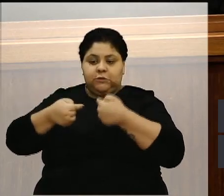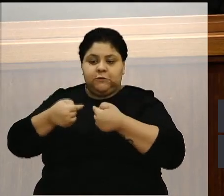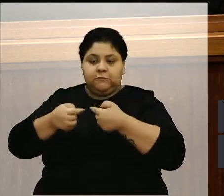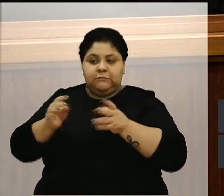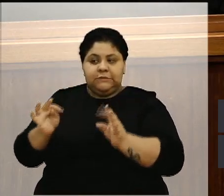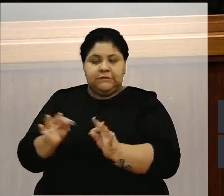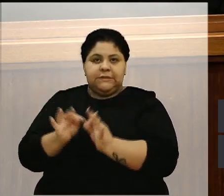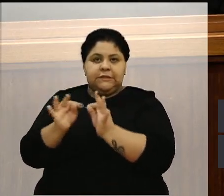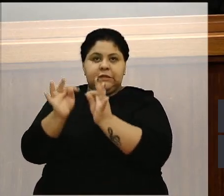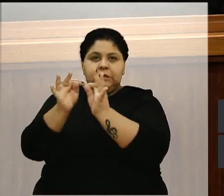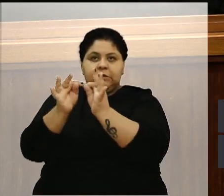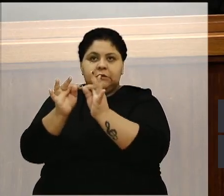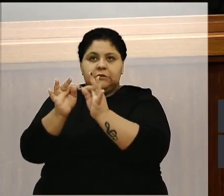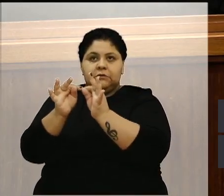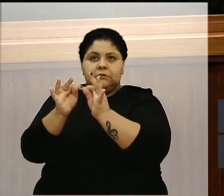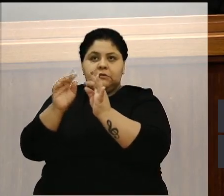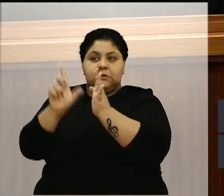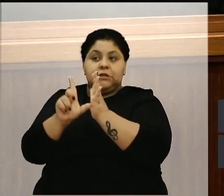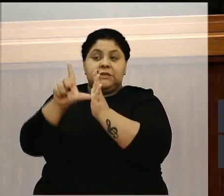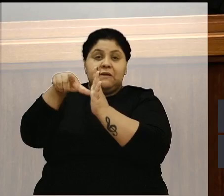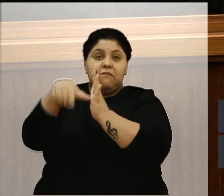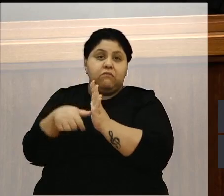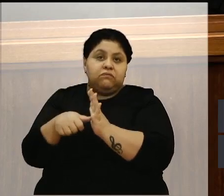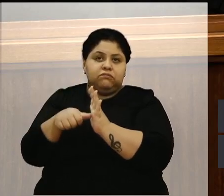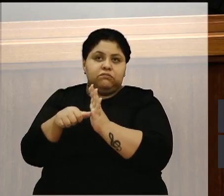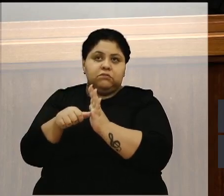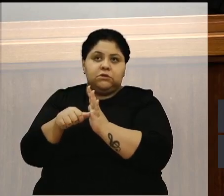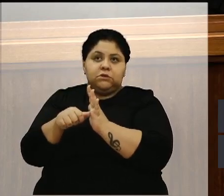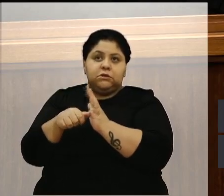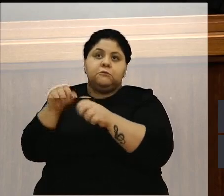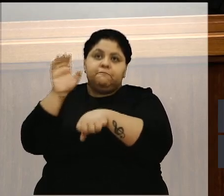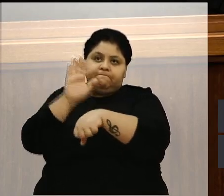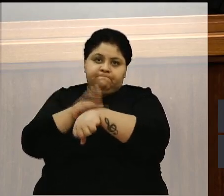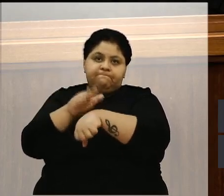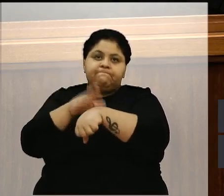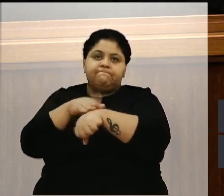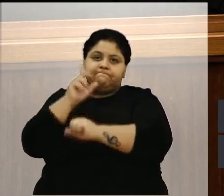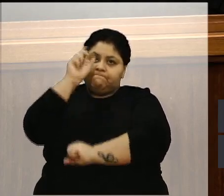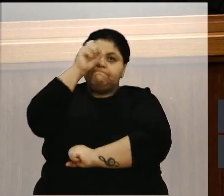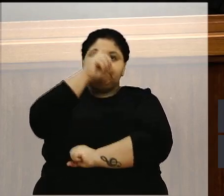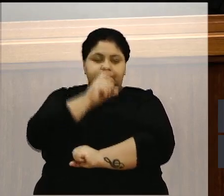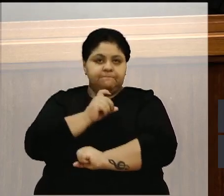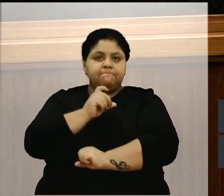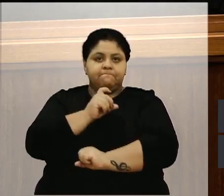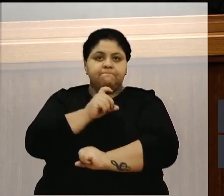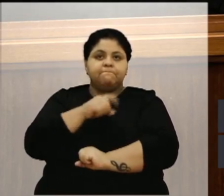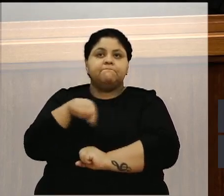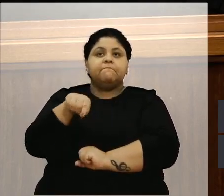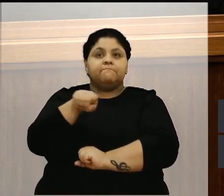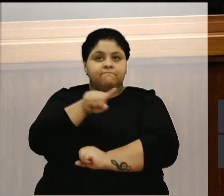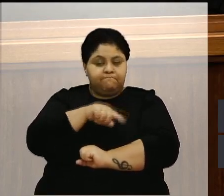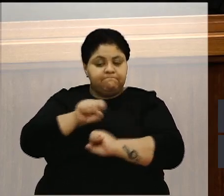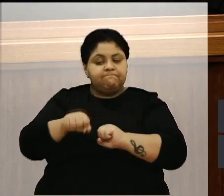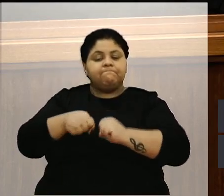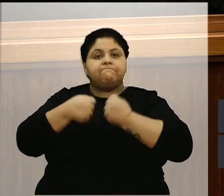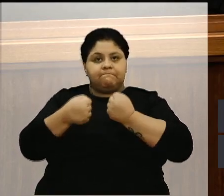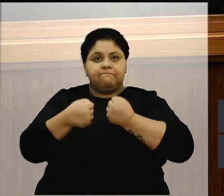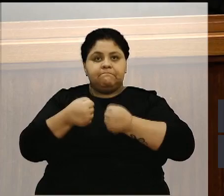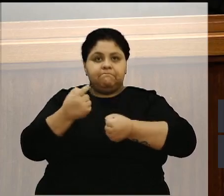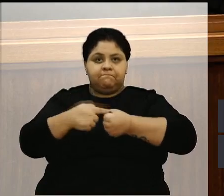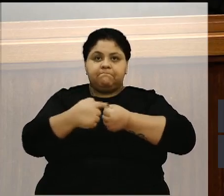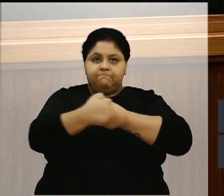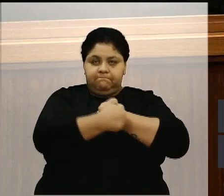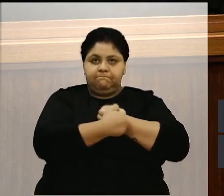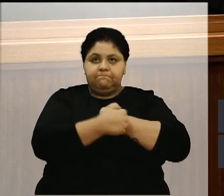técnicas posterior a todo esse momento mais emergencial que a gente ainda está enfrentando na nossa